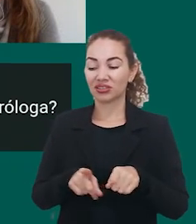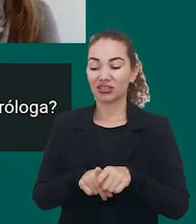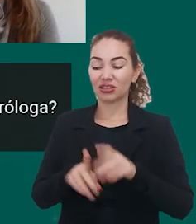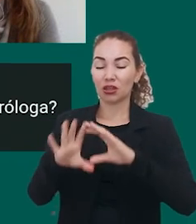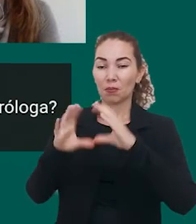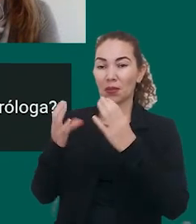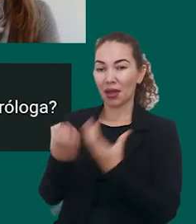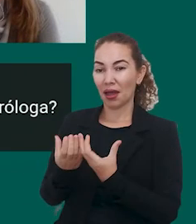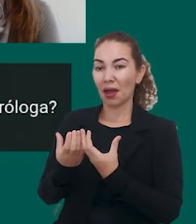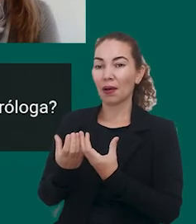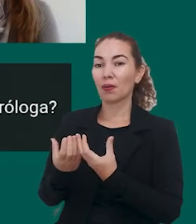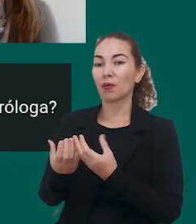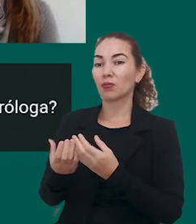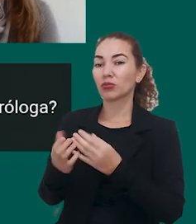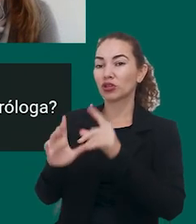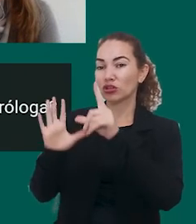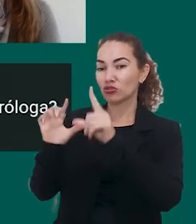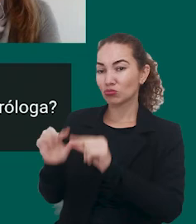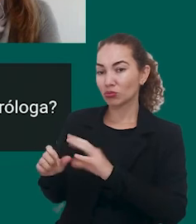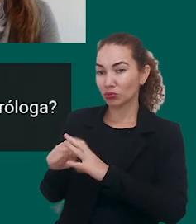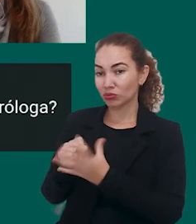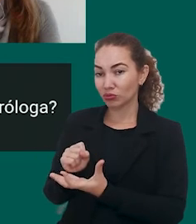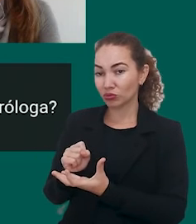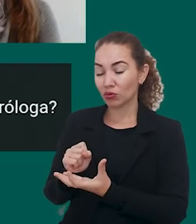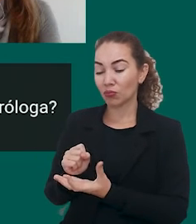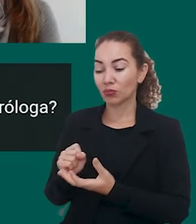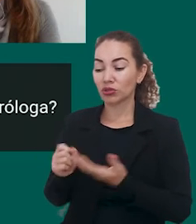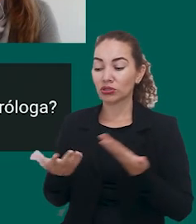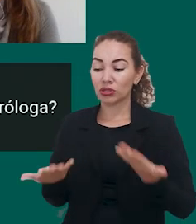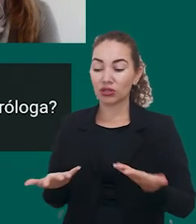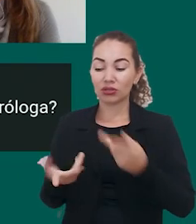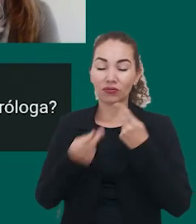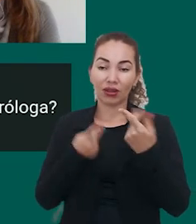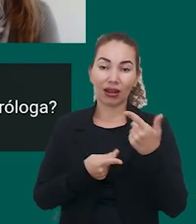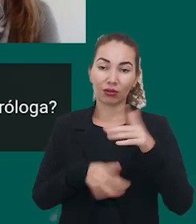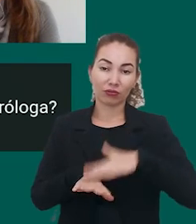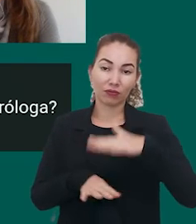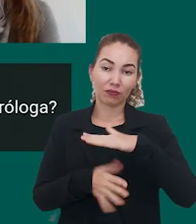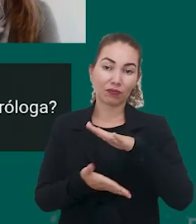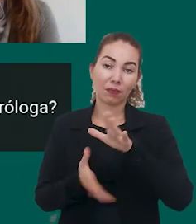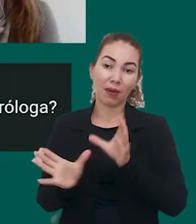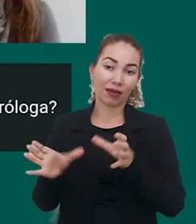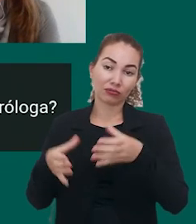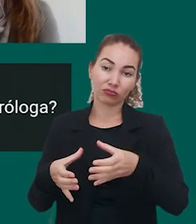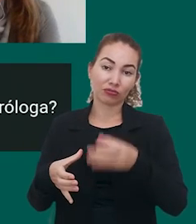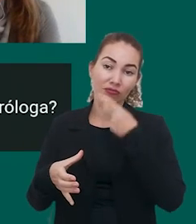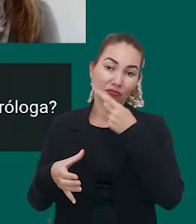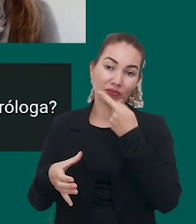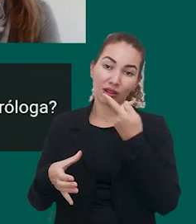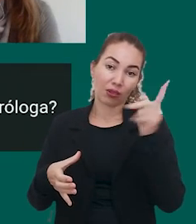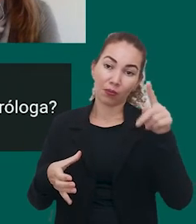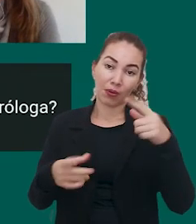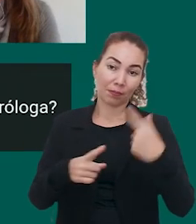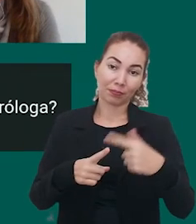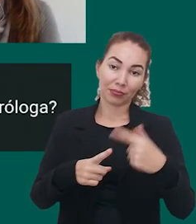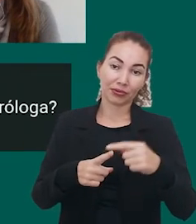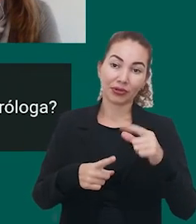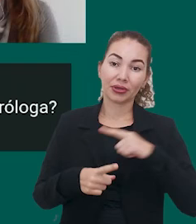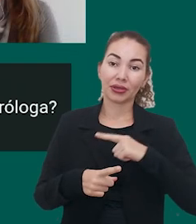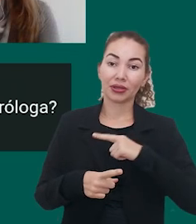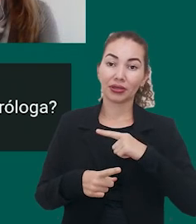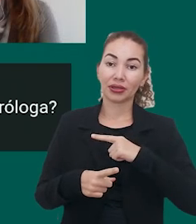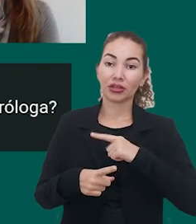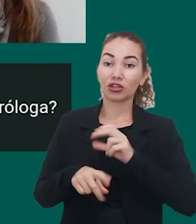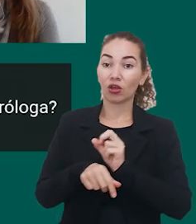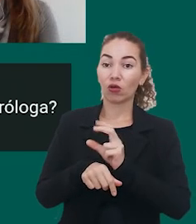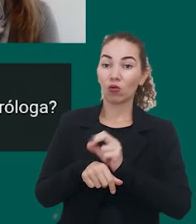que foi estudada, de diminuição de casos de Covid. Então, falar em que não teve mais Covid no lugar, talvez não tenha sido porque as pessoas vacinaram, mas tenha sido porque o vírus